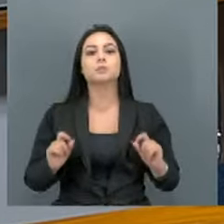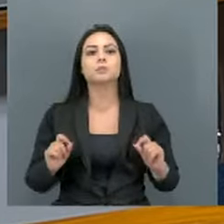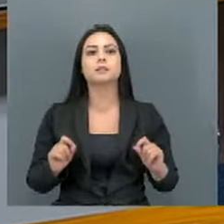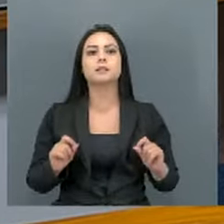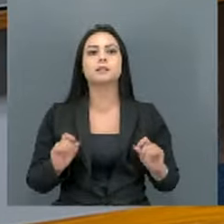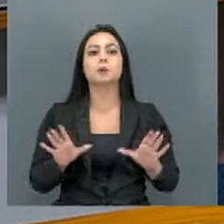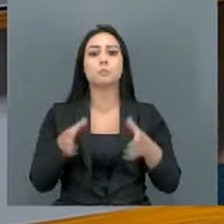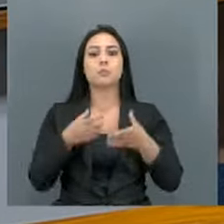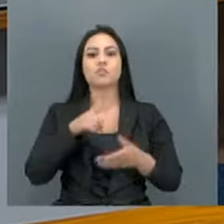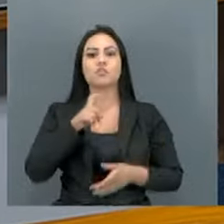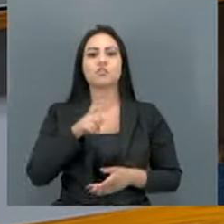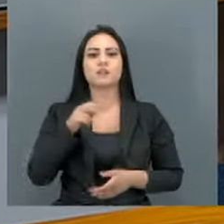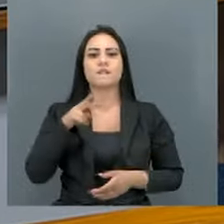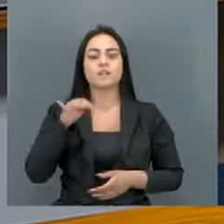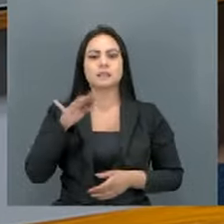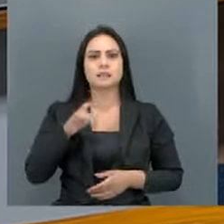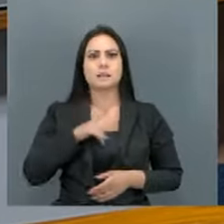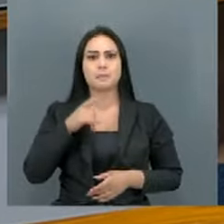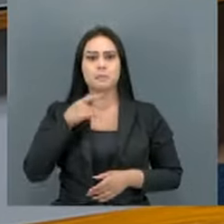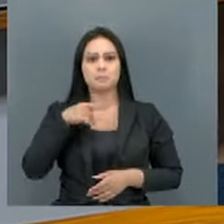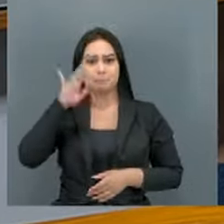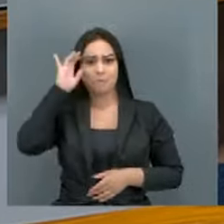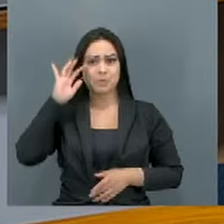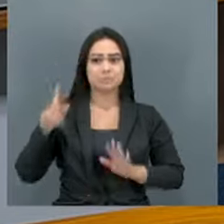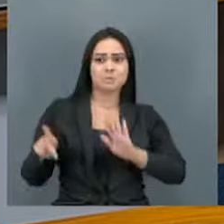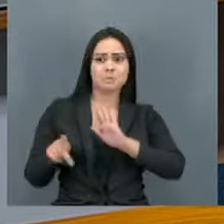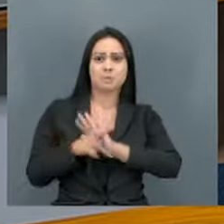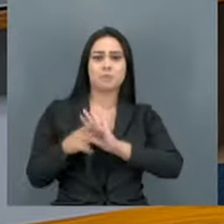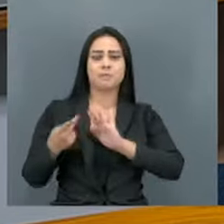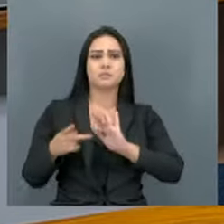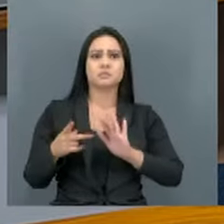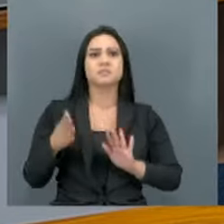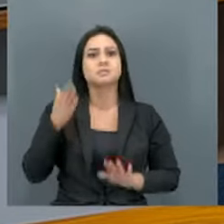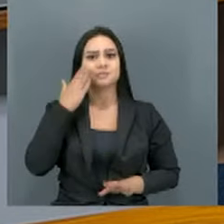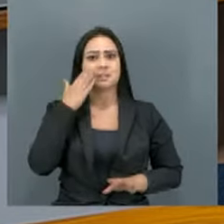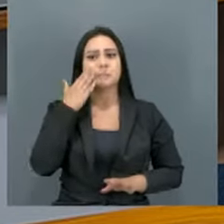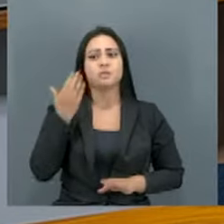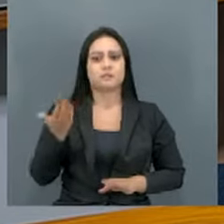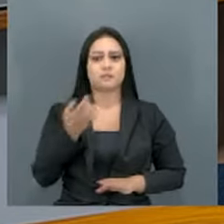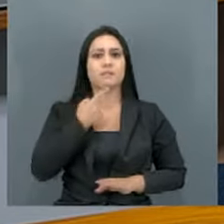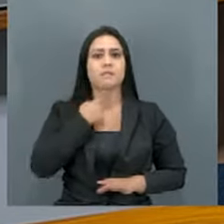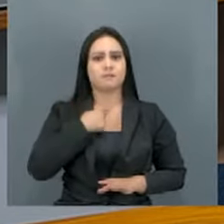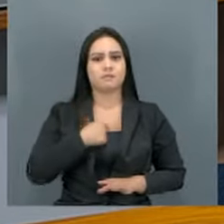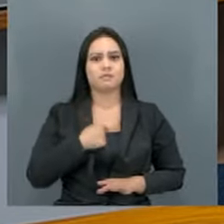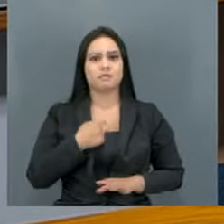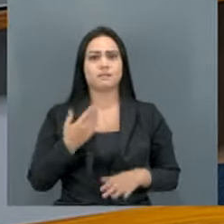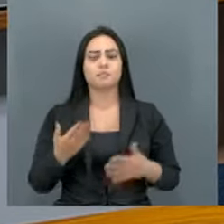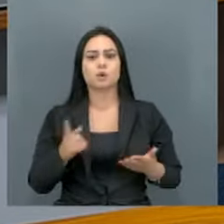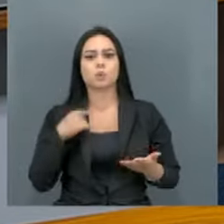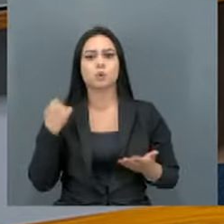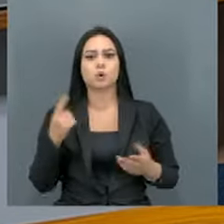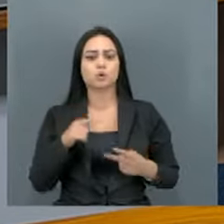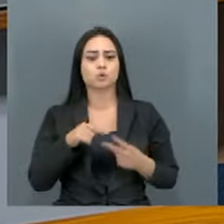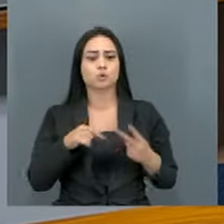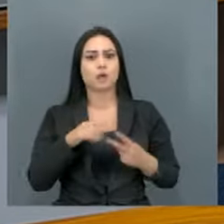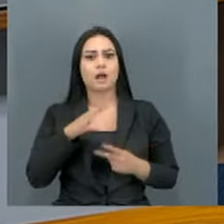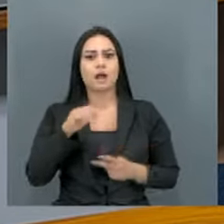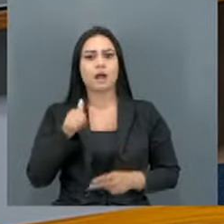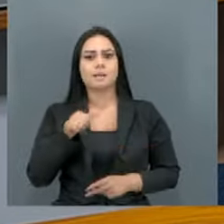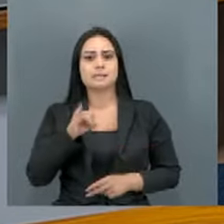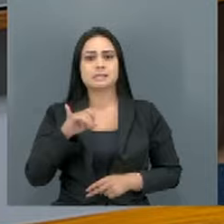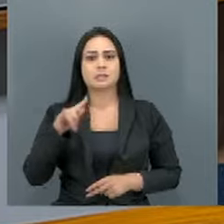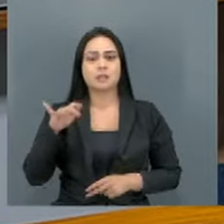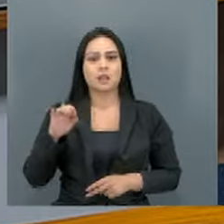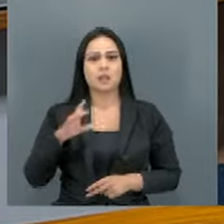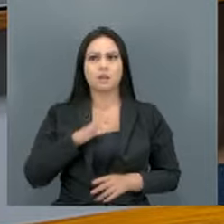povo Chavante pensa por si e o povo Chavante sabe o que quer. Então, nós estamos com dois caciques já de